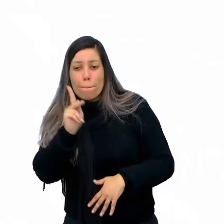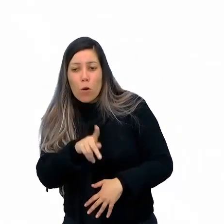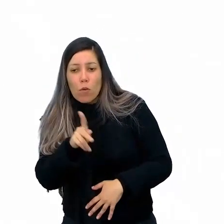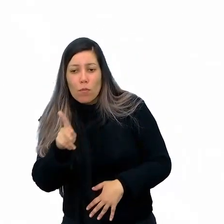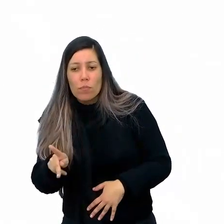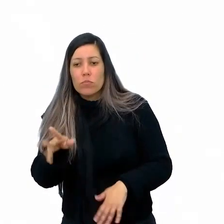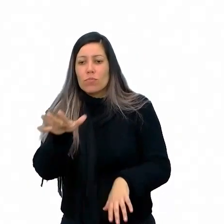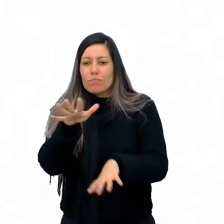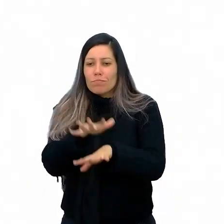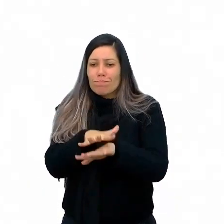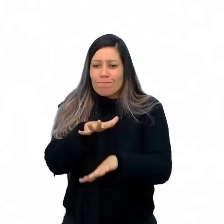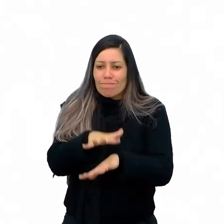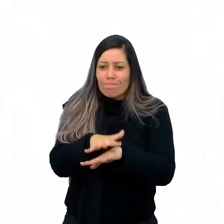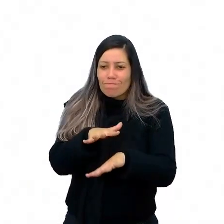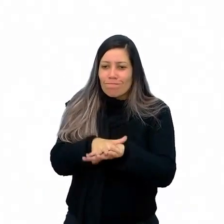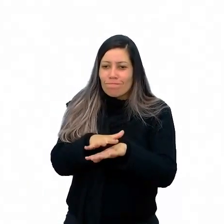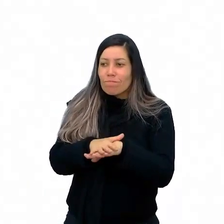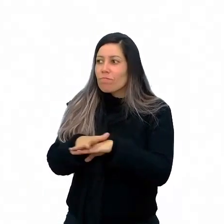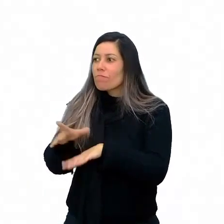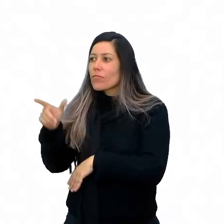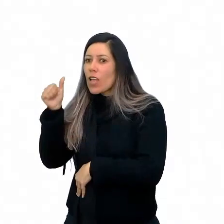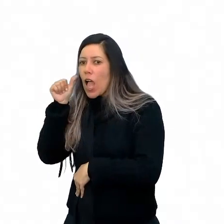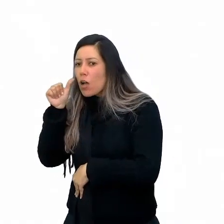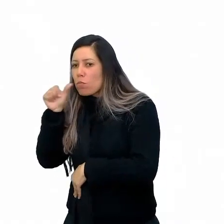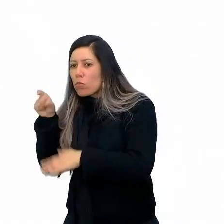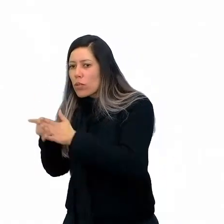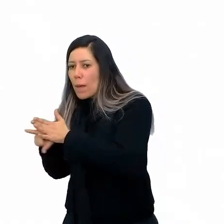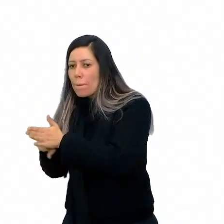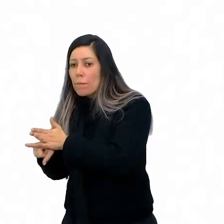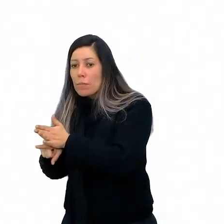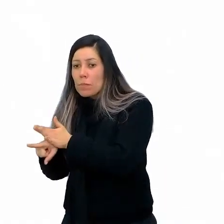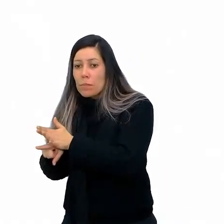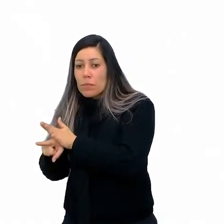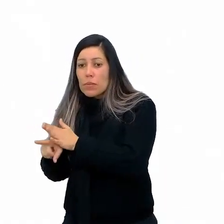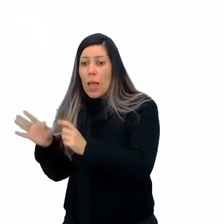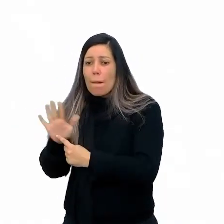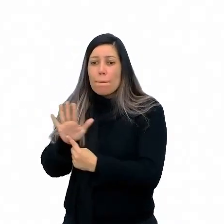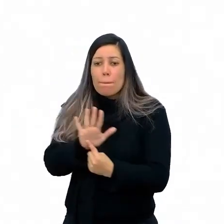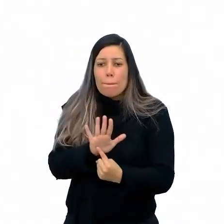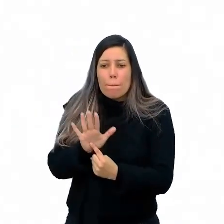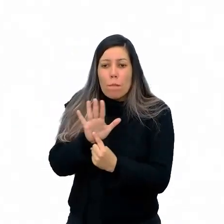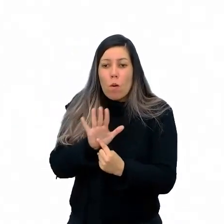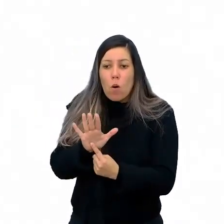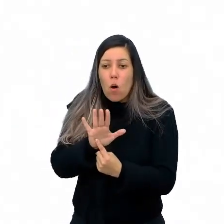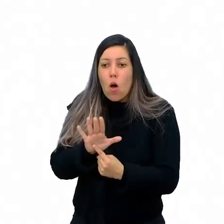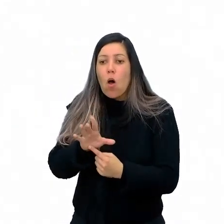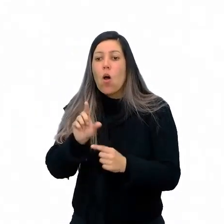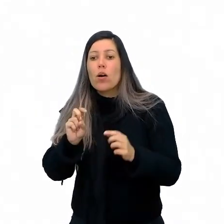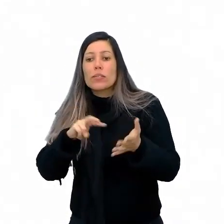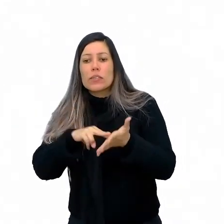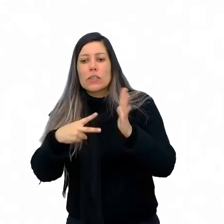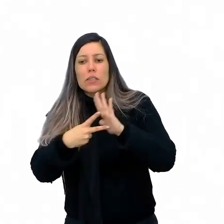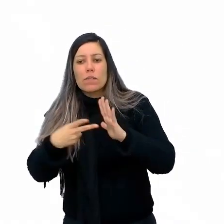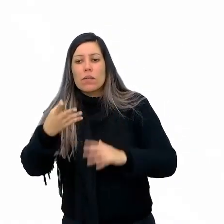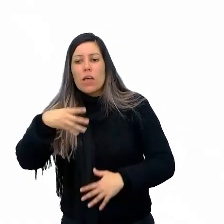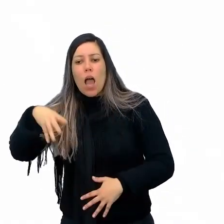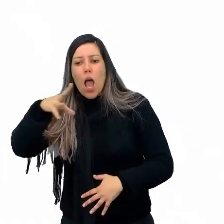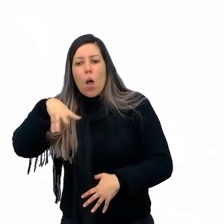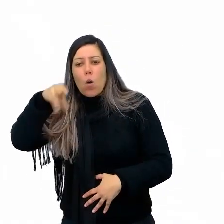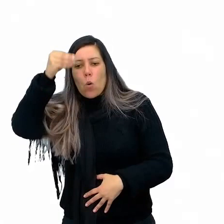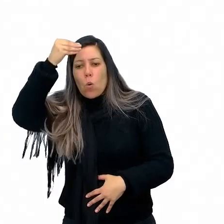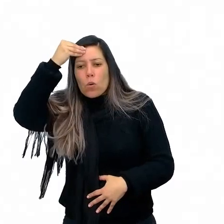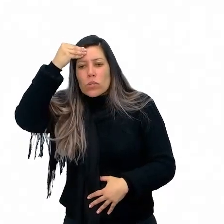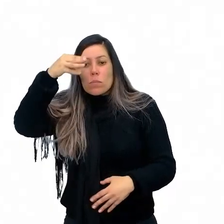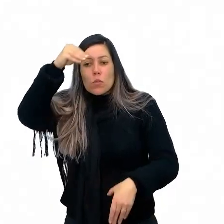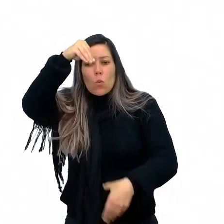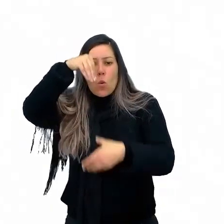matemática. E para Débora Ball, isso é o que nós chamamos de conhecimento do conteúdo e do ensino. Essas coisas estão